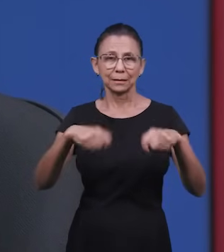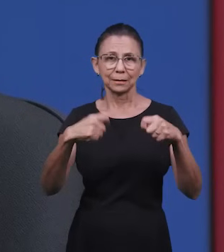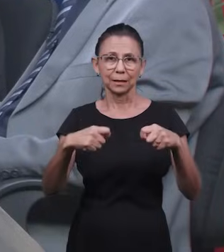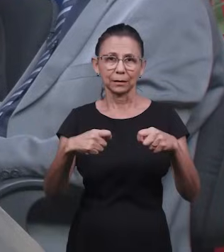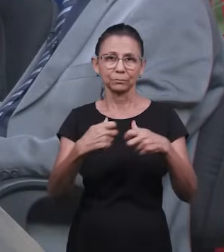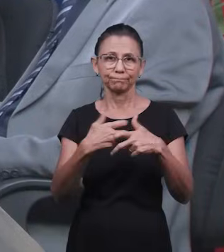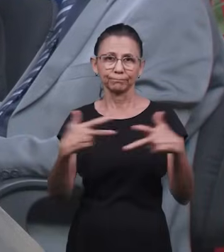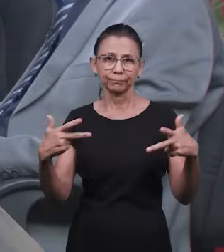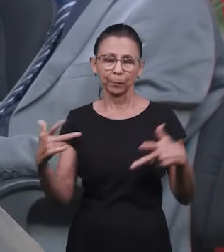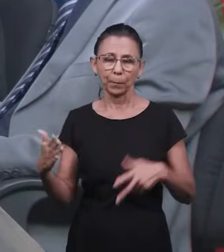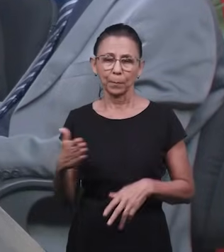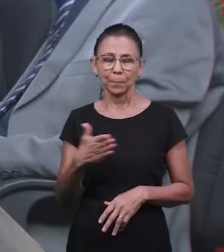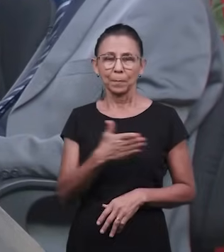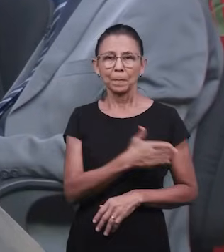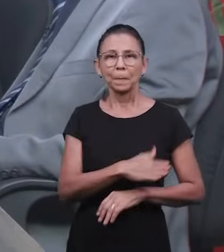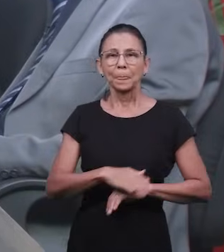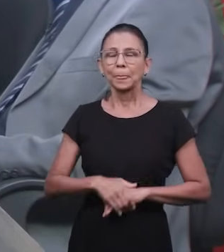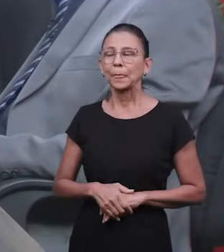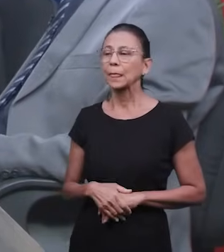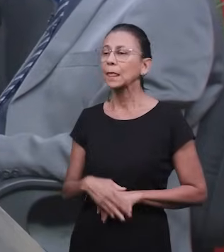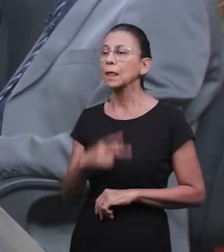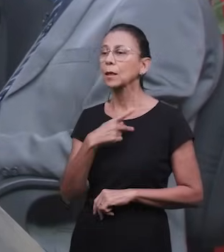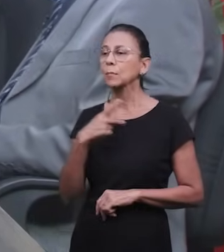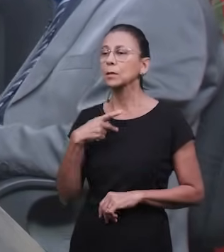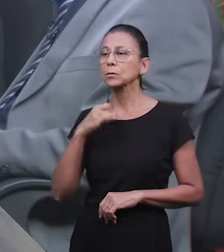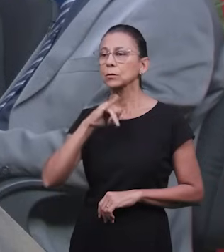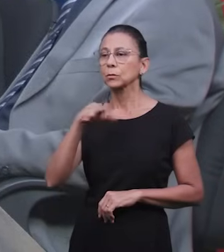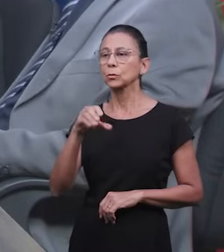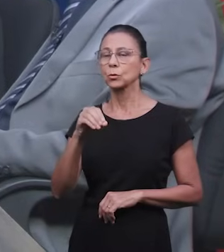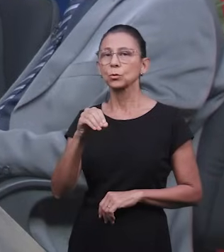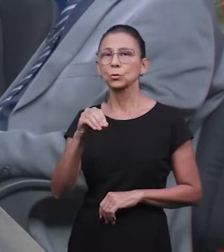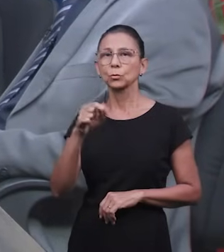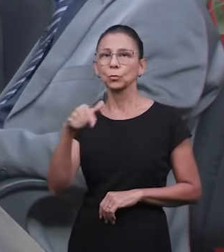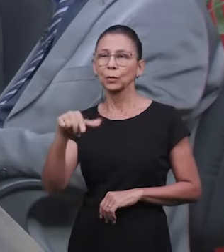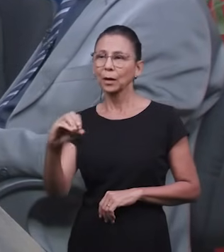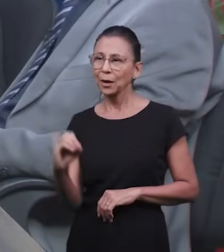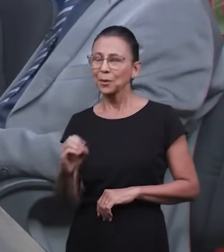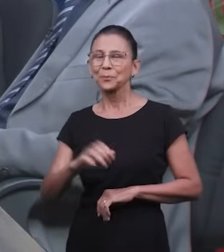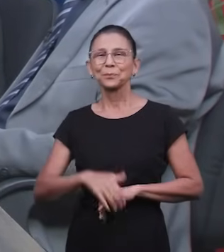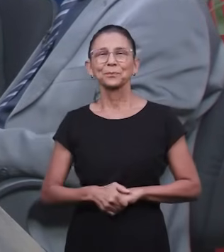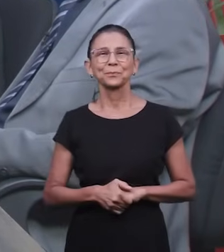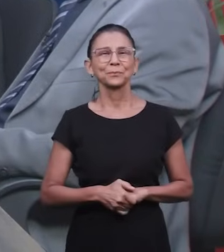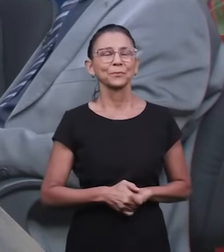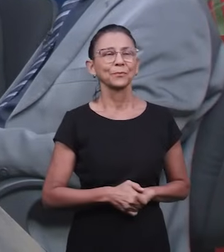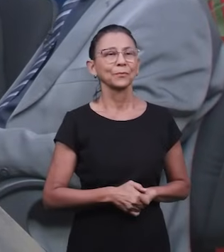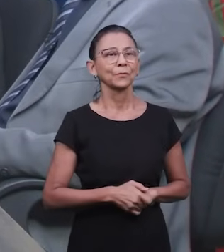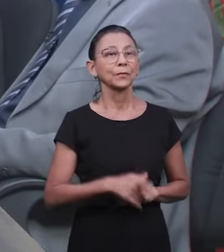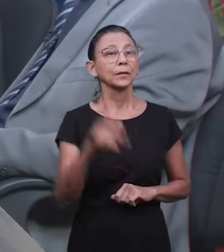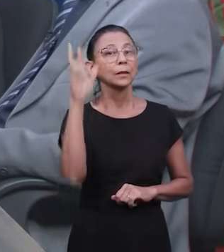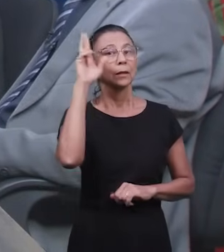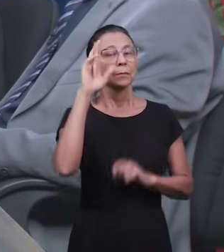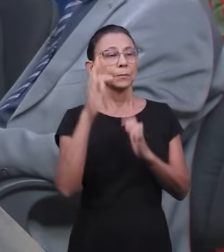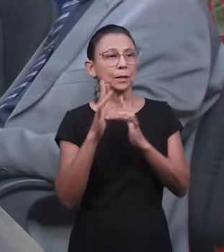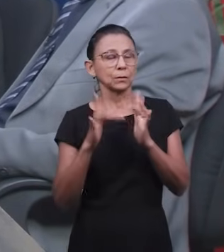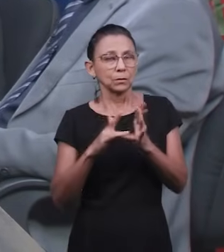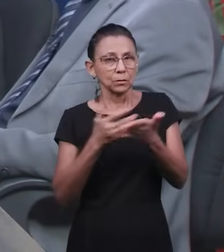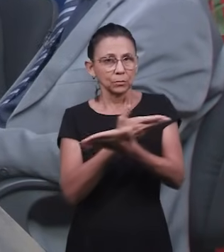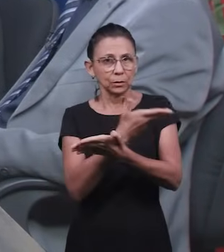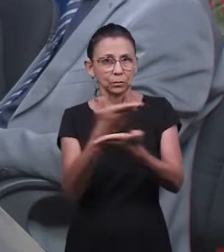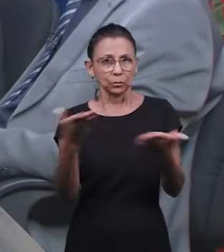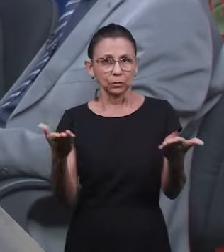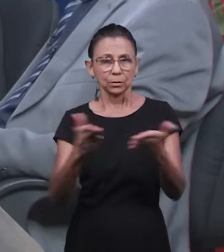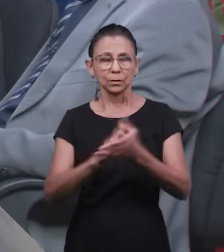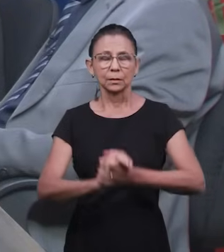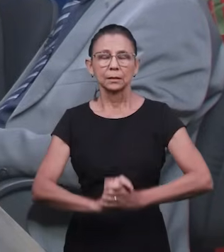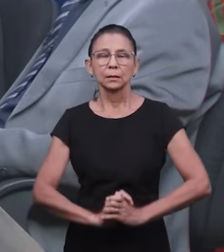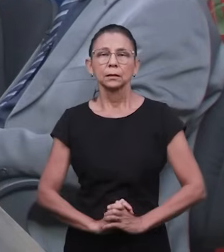procura. Pastor João da Mata, vamos começar com o pastor. A todos a paz do Senhor, os que nos assistem, os que estão